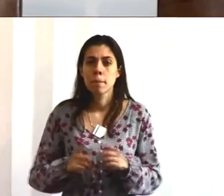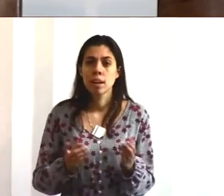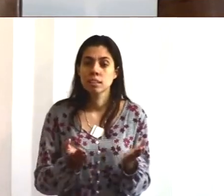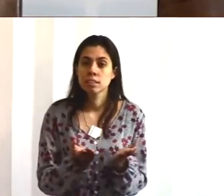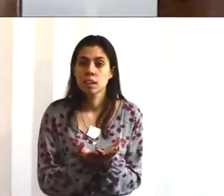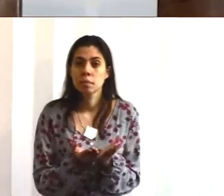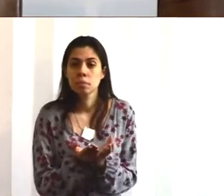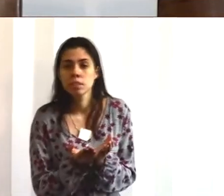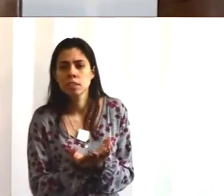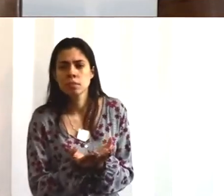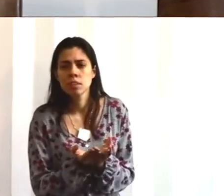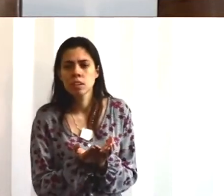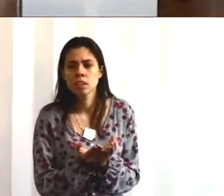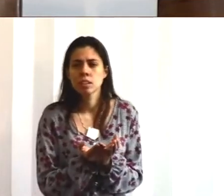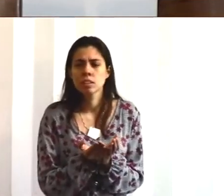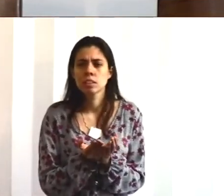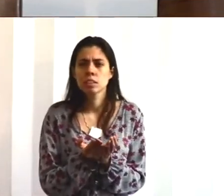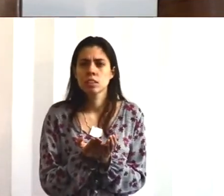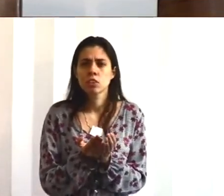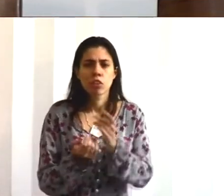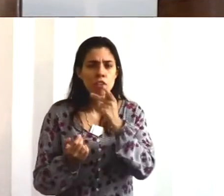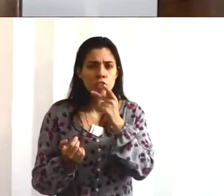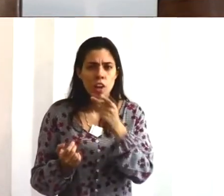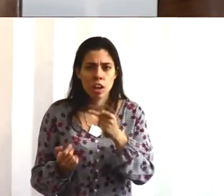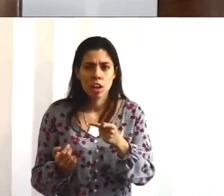Não há o que temer.